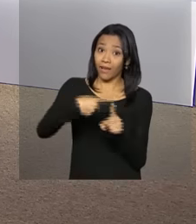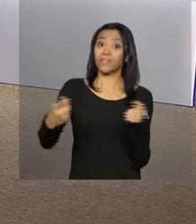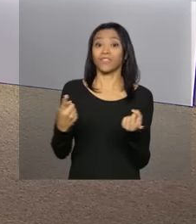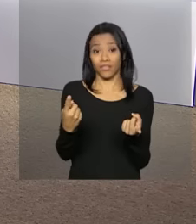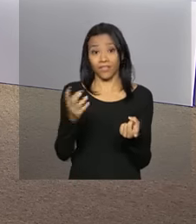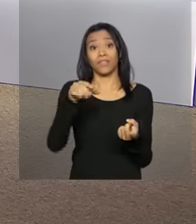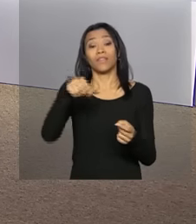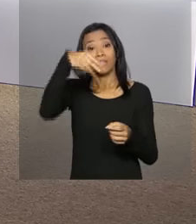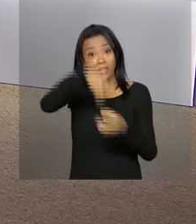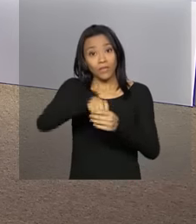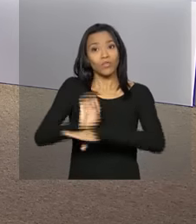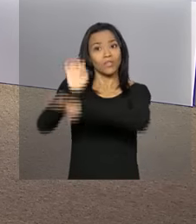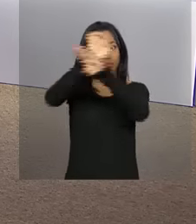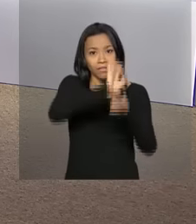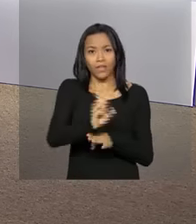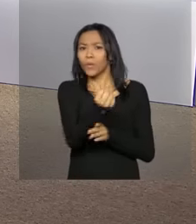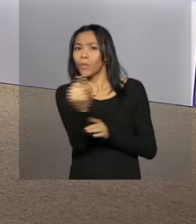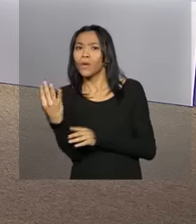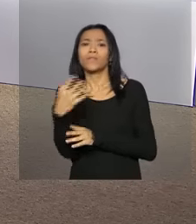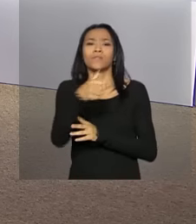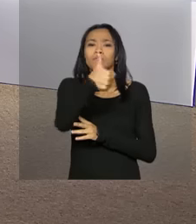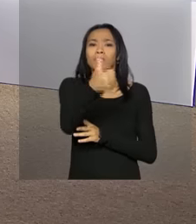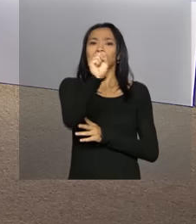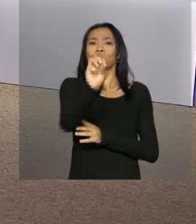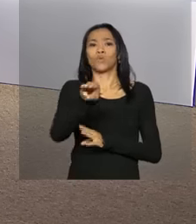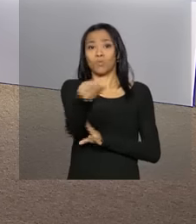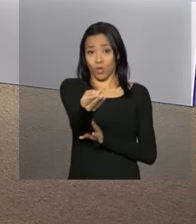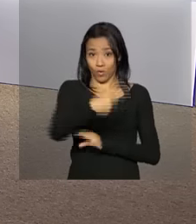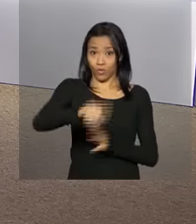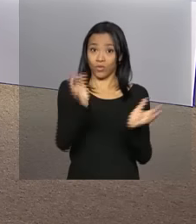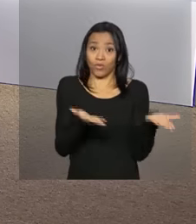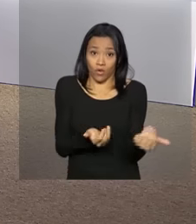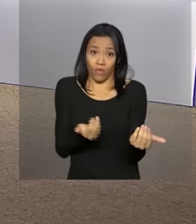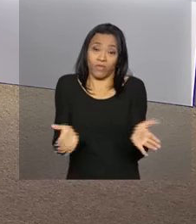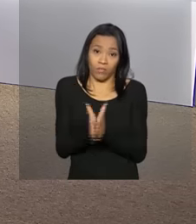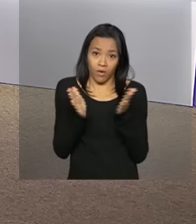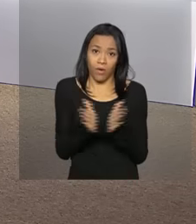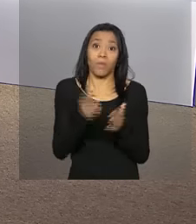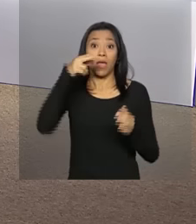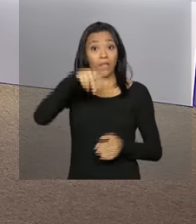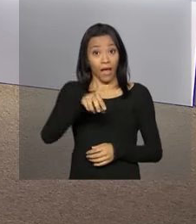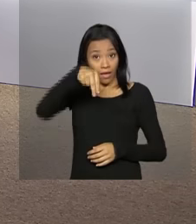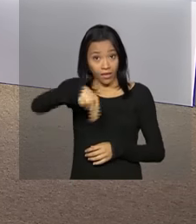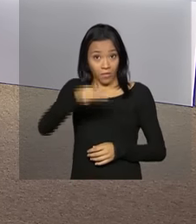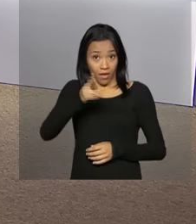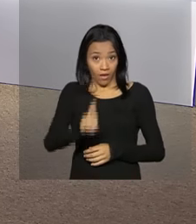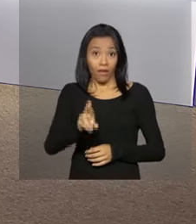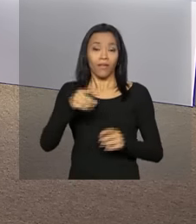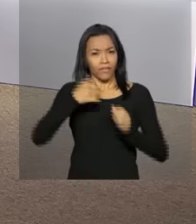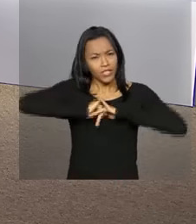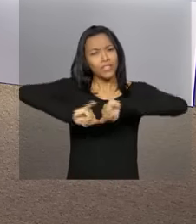viagens interestaduais para cerca de 18 milhões de jovens de baixa renda a TV NBR Transmite ao vivo o lançamento da